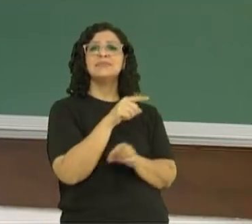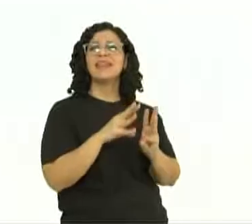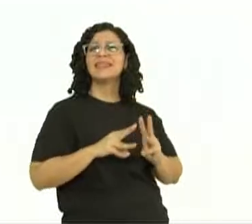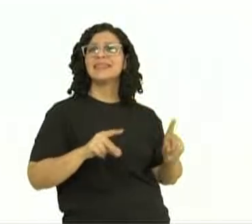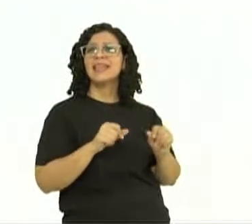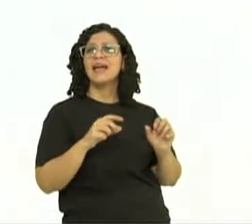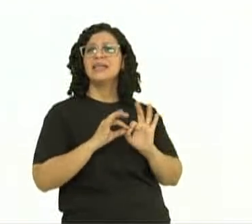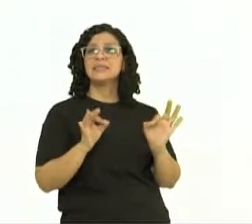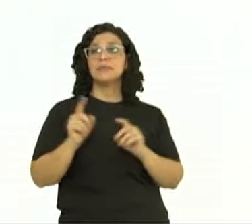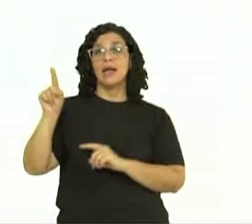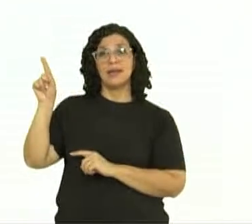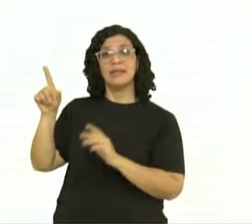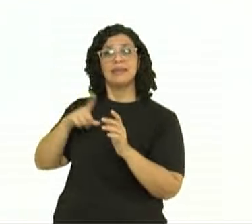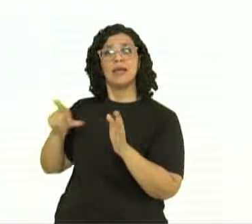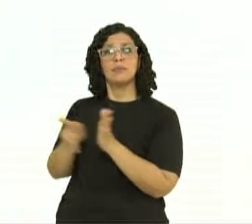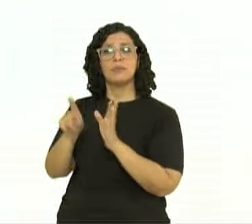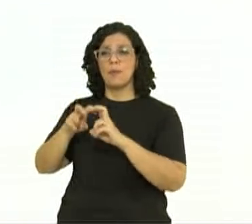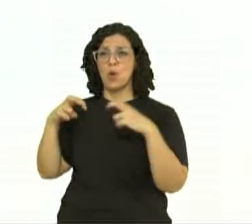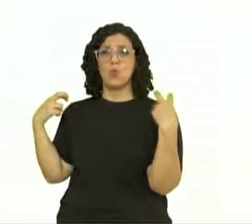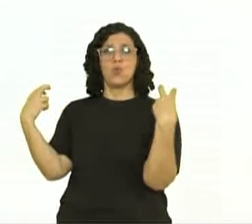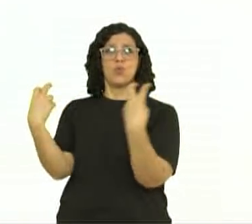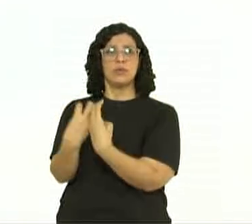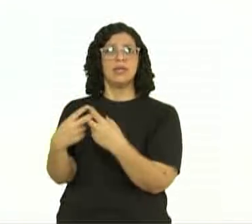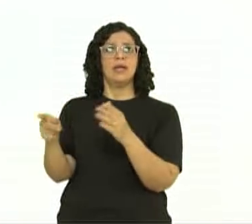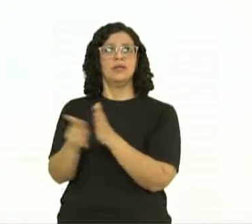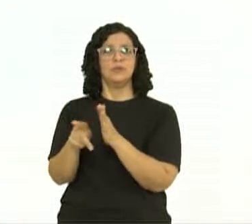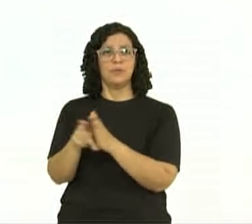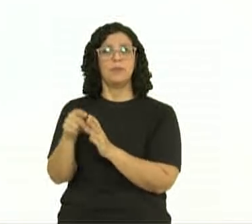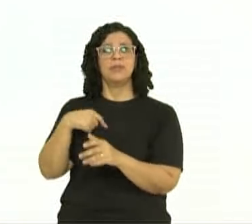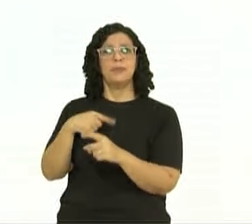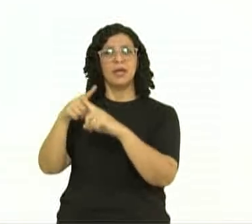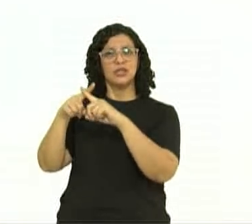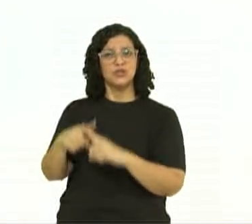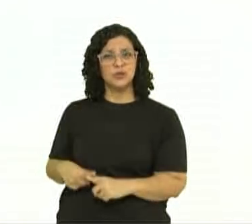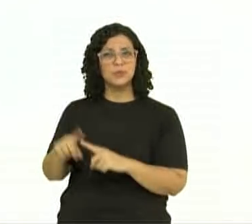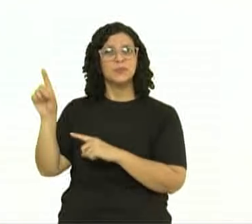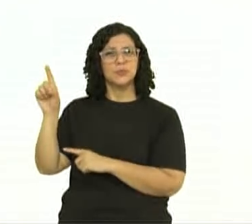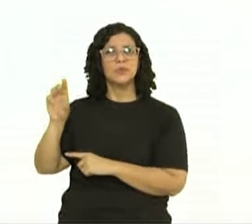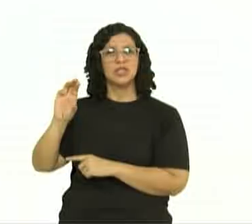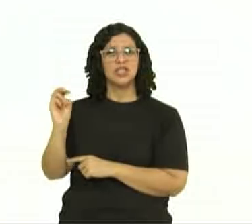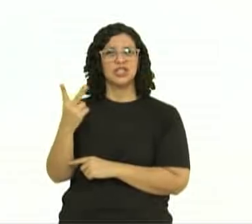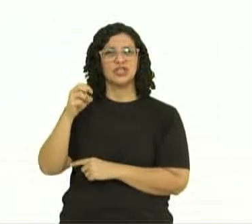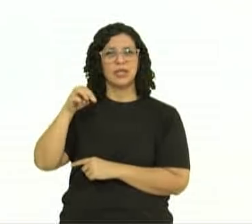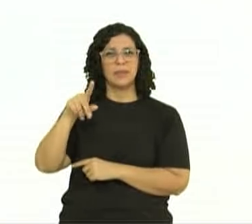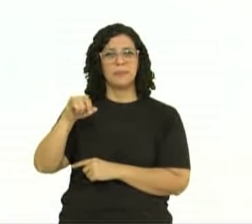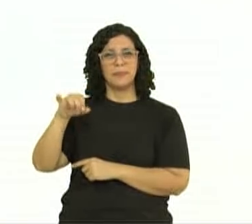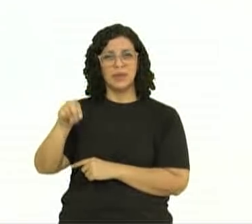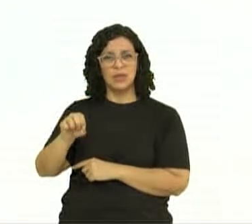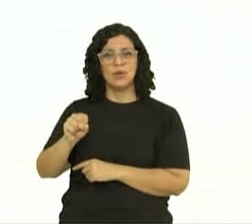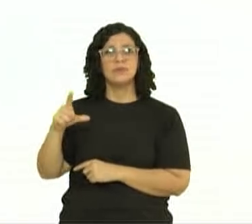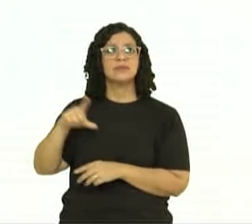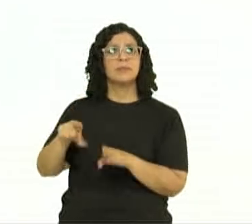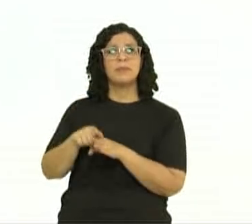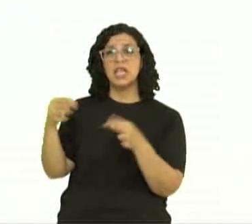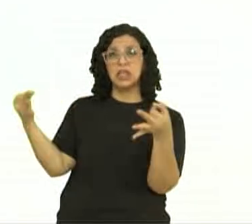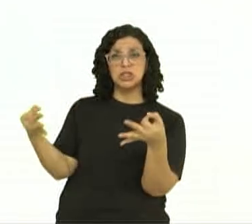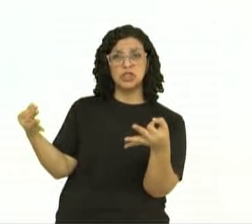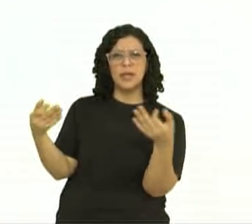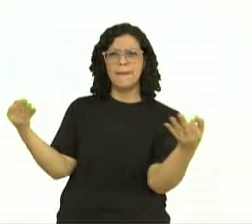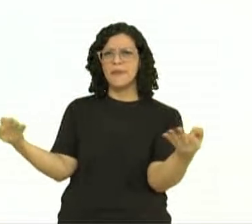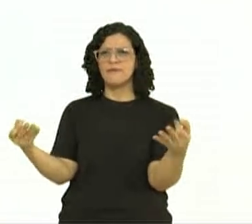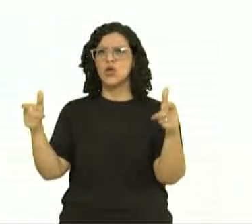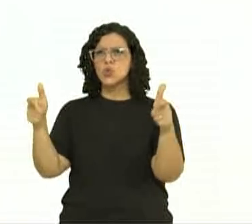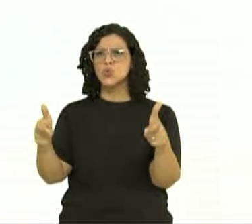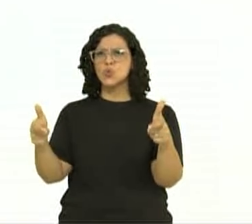né? Então aqui à direita de vocês temos a final de uma grande competição, que é a Champions, né? Mas não precisa ter toda